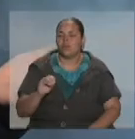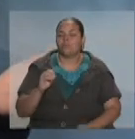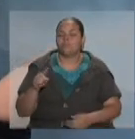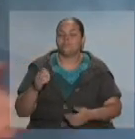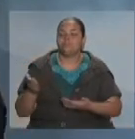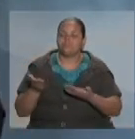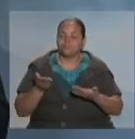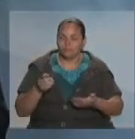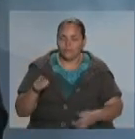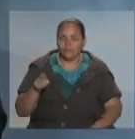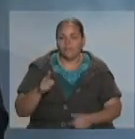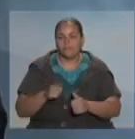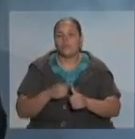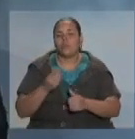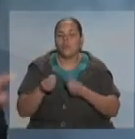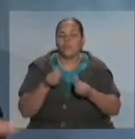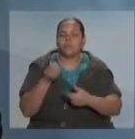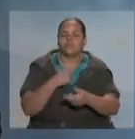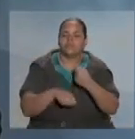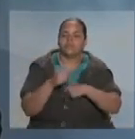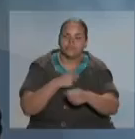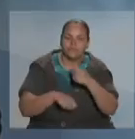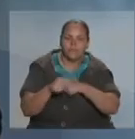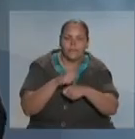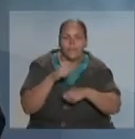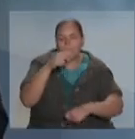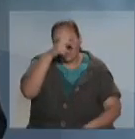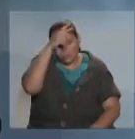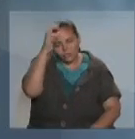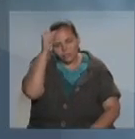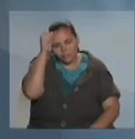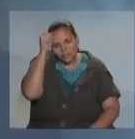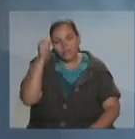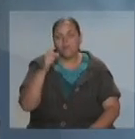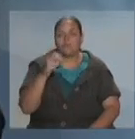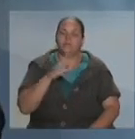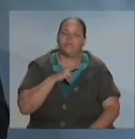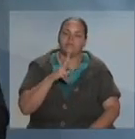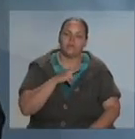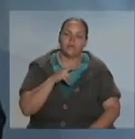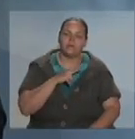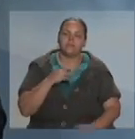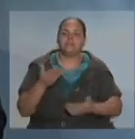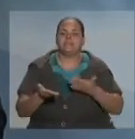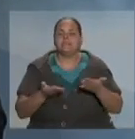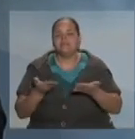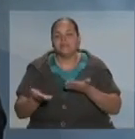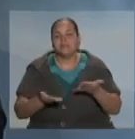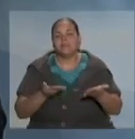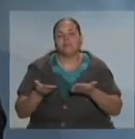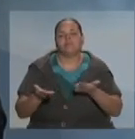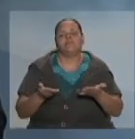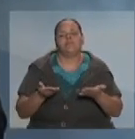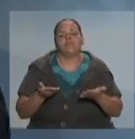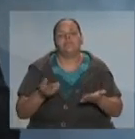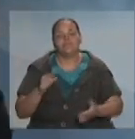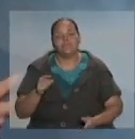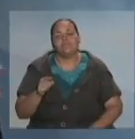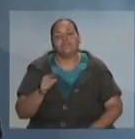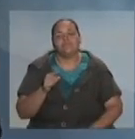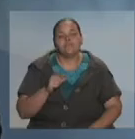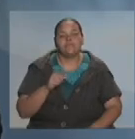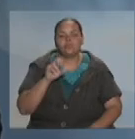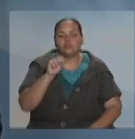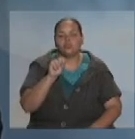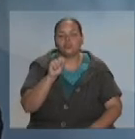com você. Como a administração pública, né, e o setor privado tem lidado com essa questão da